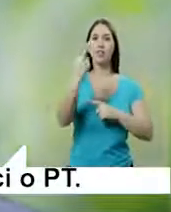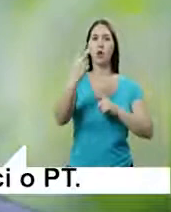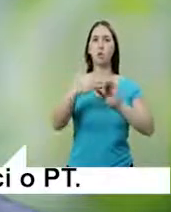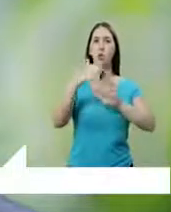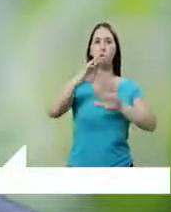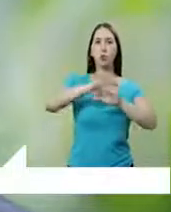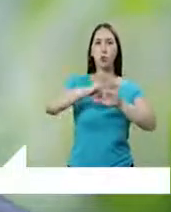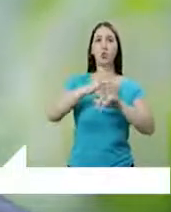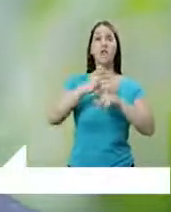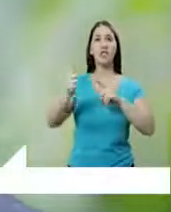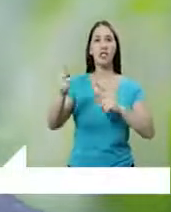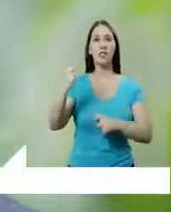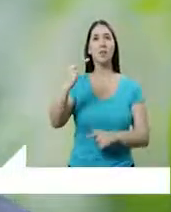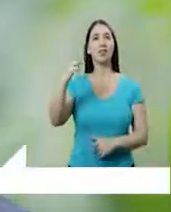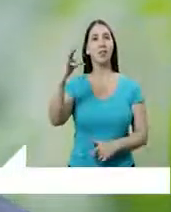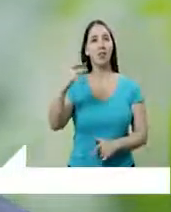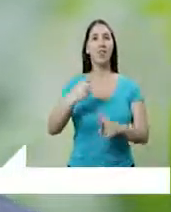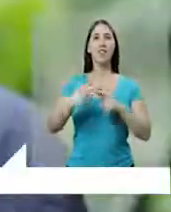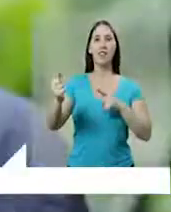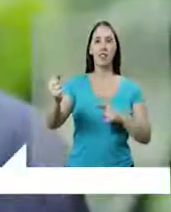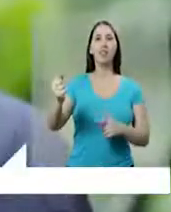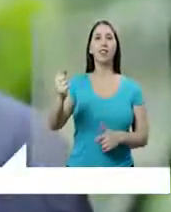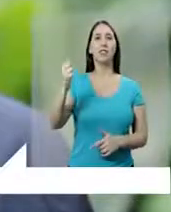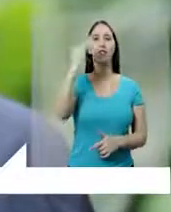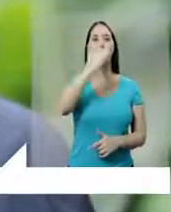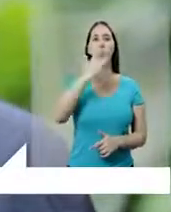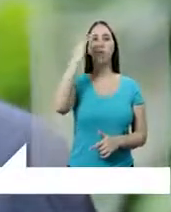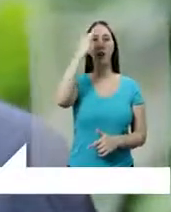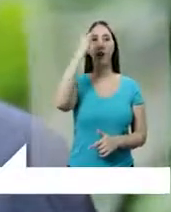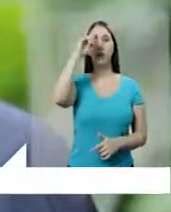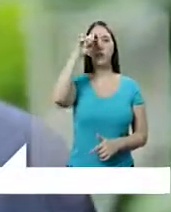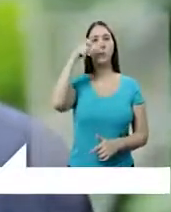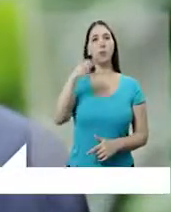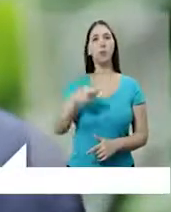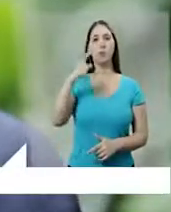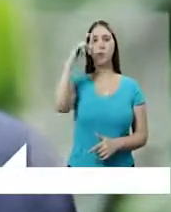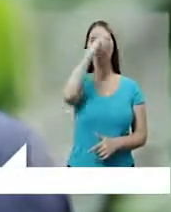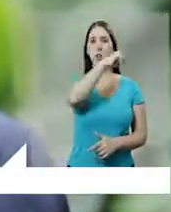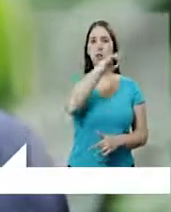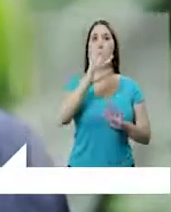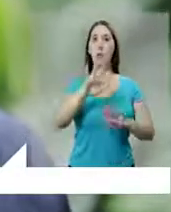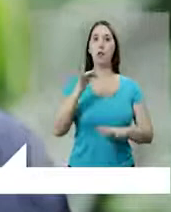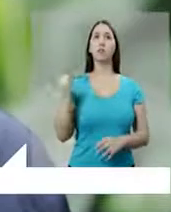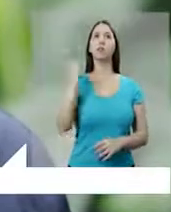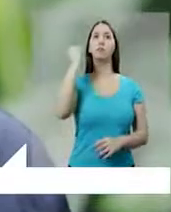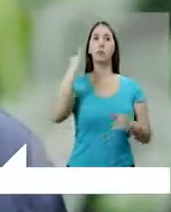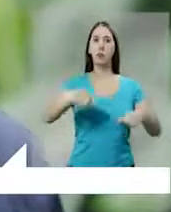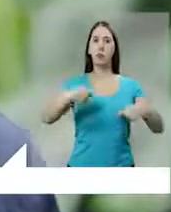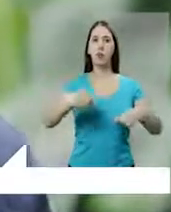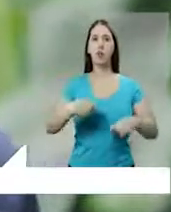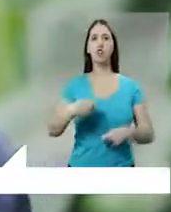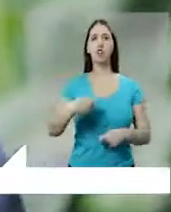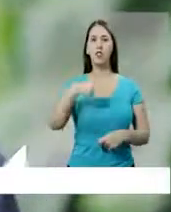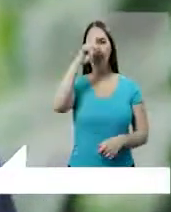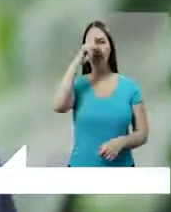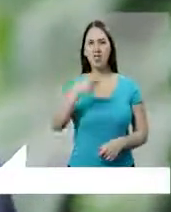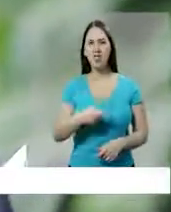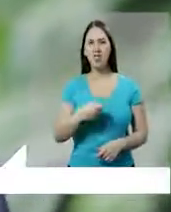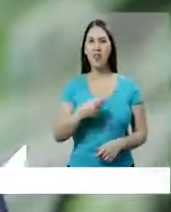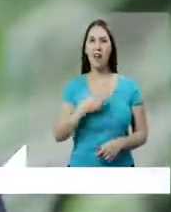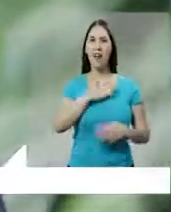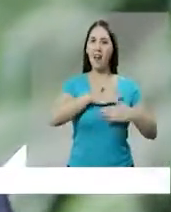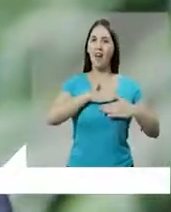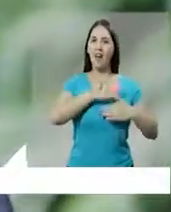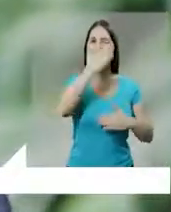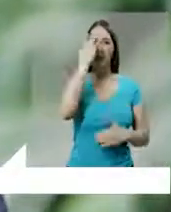venci o PT, venci o Fernando Haddad. Tomei decisões difíceis, porém necessárias. Decisões que agradavam as pessoas, mas